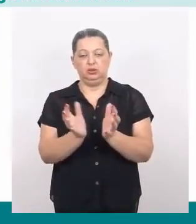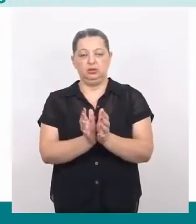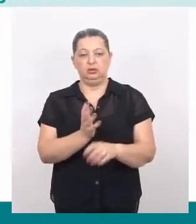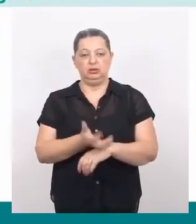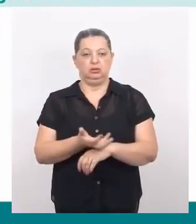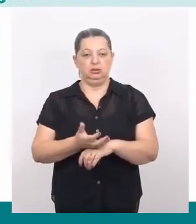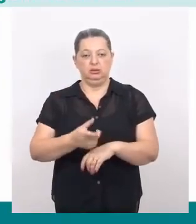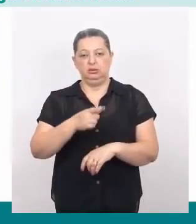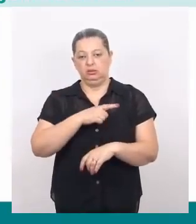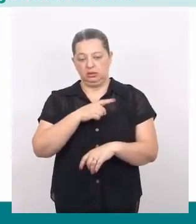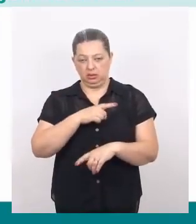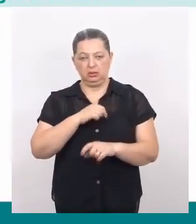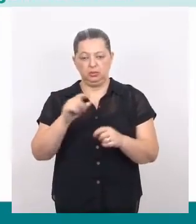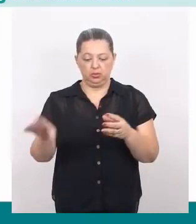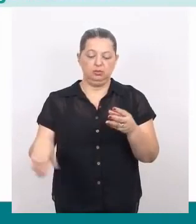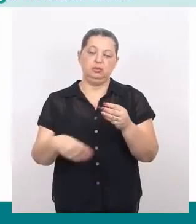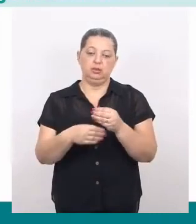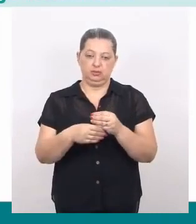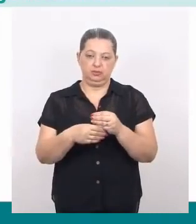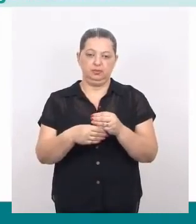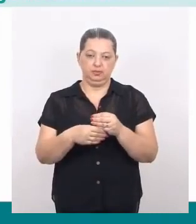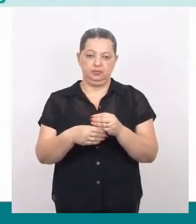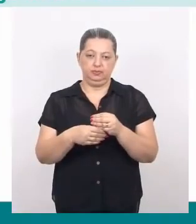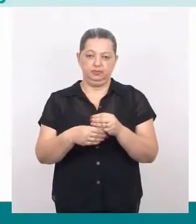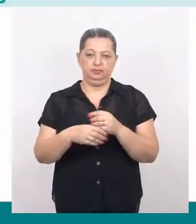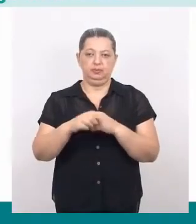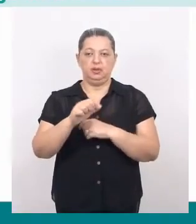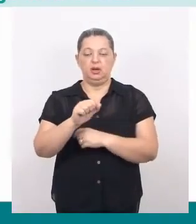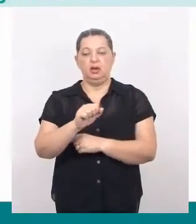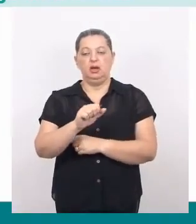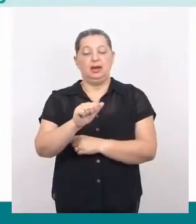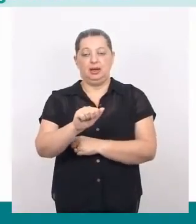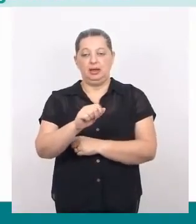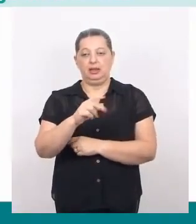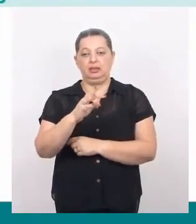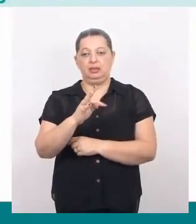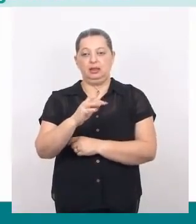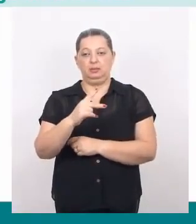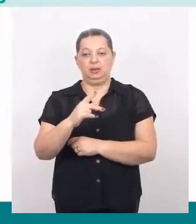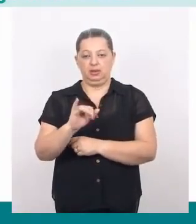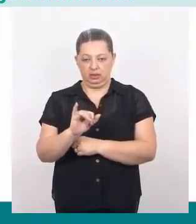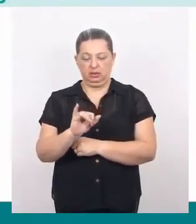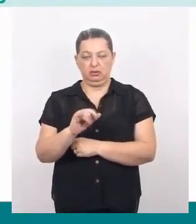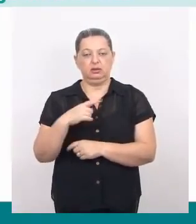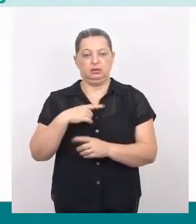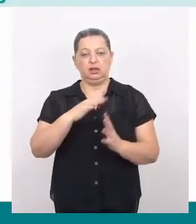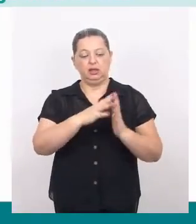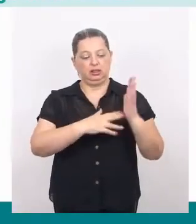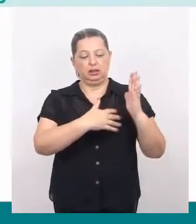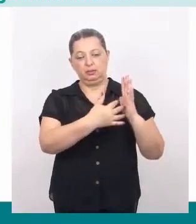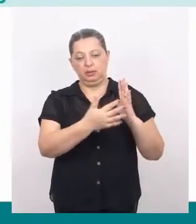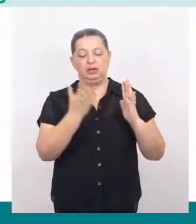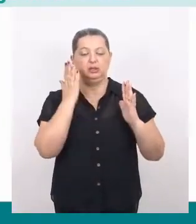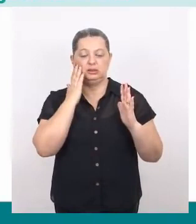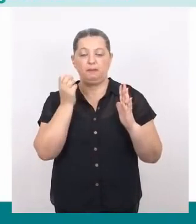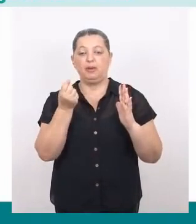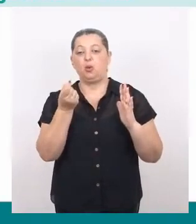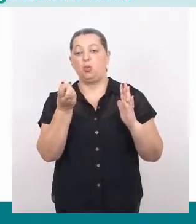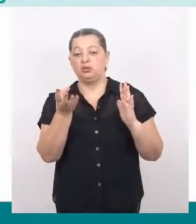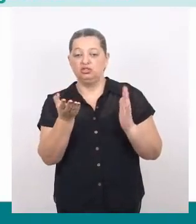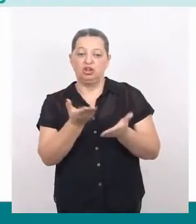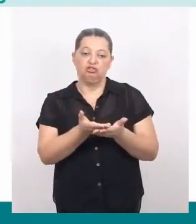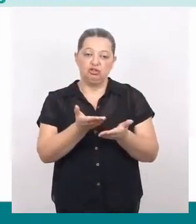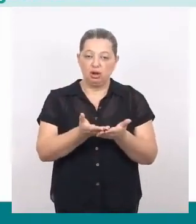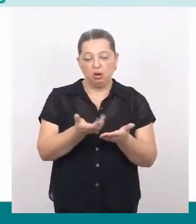um tempo de estudo adicional, que é esse ATPI. Terá uma tabelinha para que vocês possam saber exatamente quantas aulas ele tem ou ele